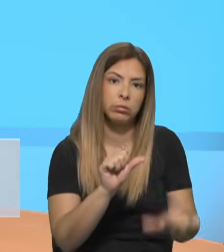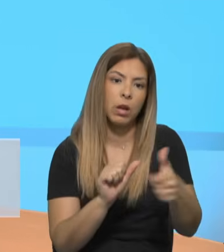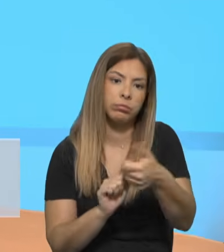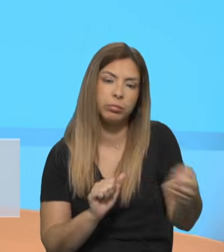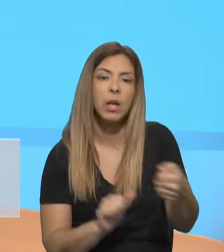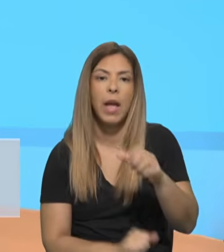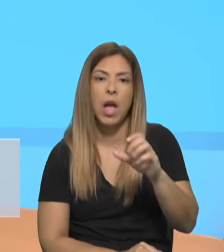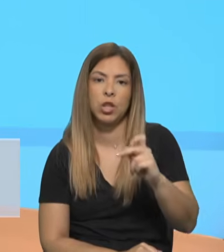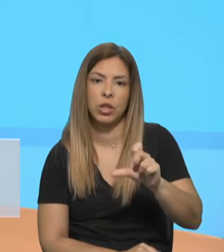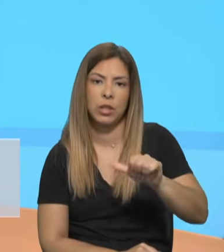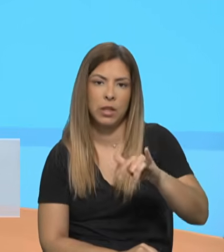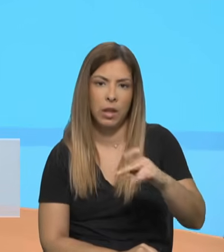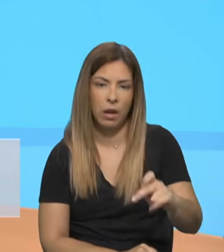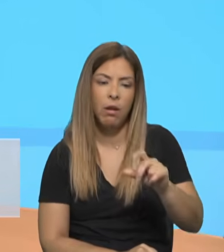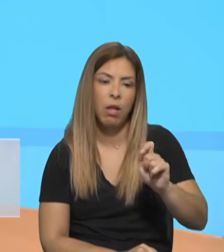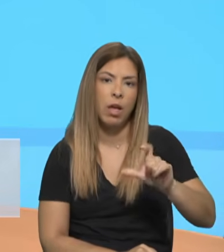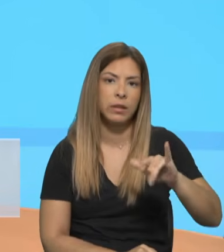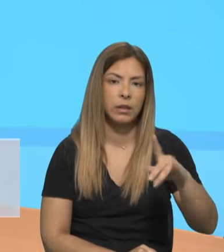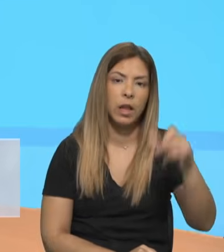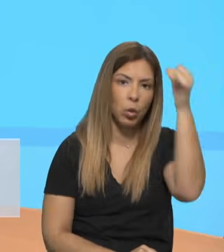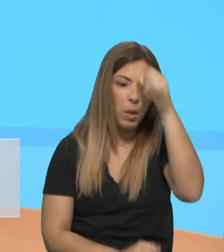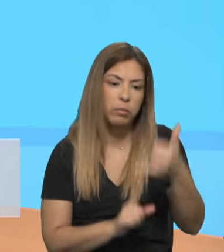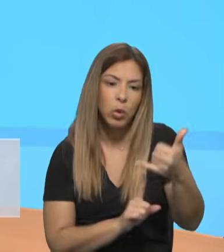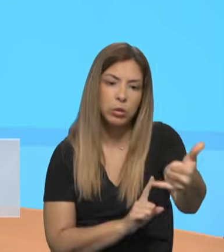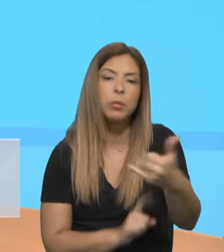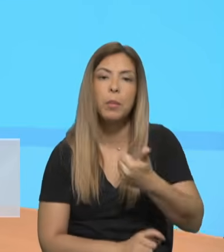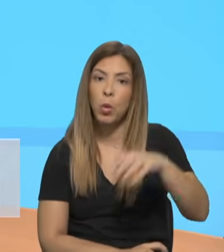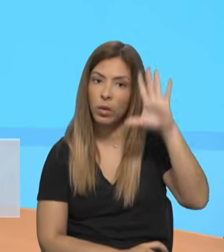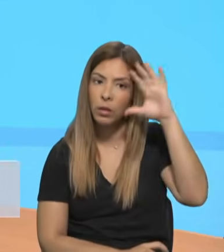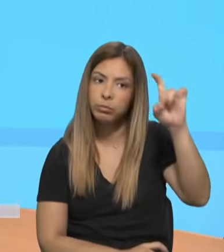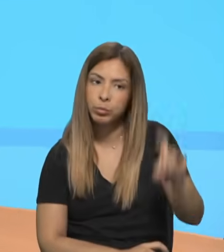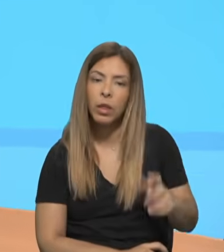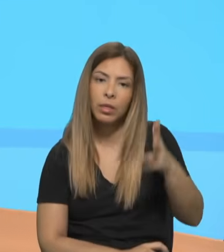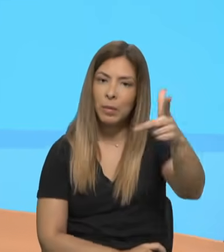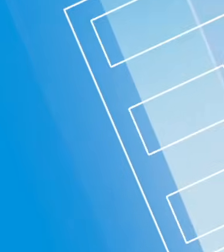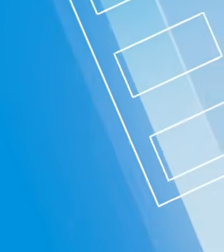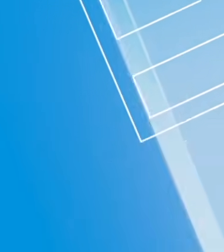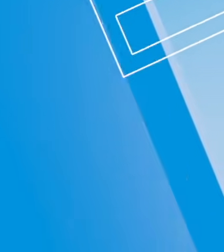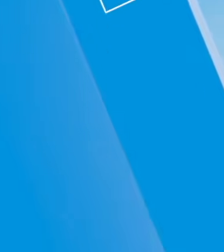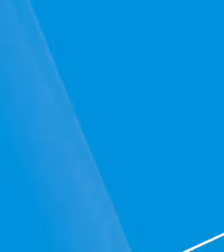Agência Eclésia, também no próximo domingo. Desejo-lhe uma ótima tarde e até amanhã, se os quiser.